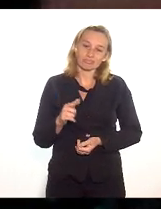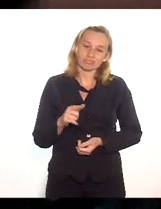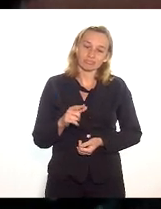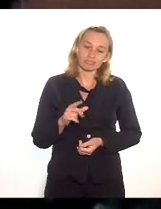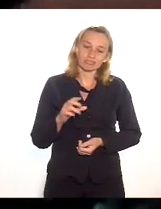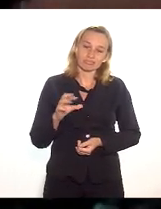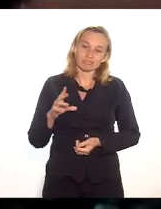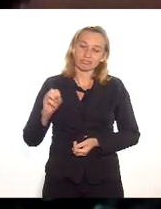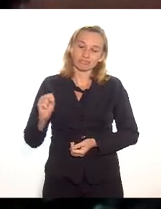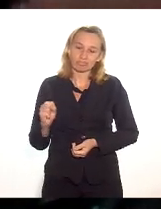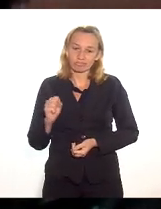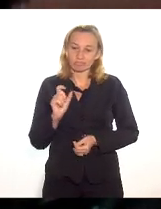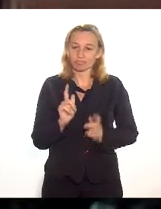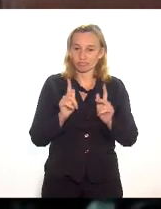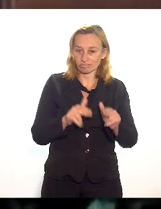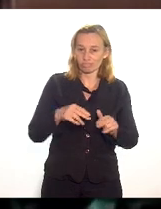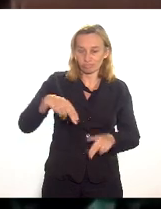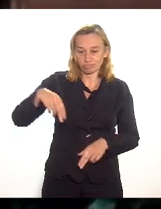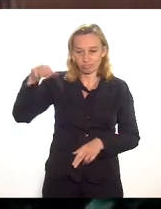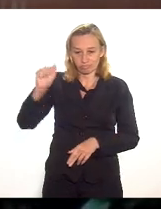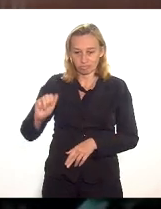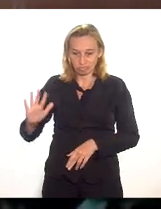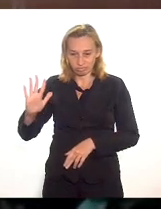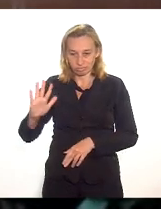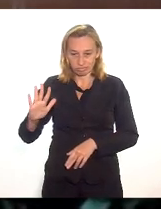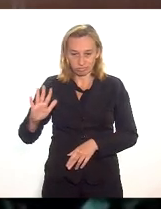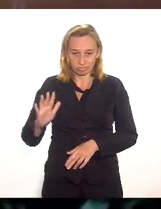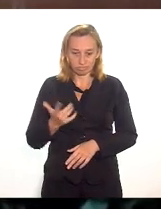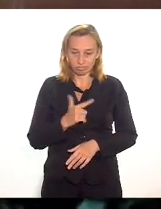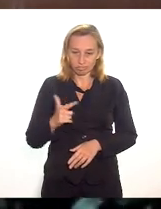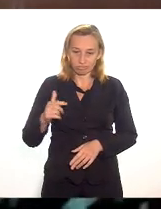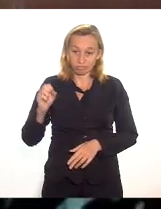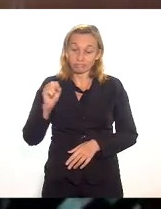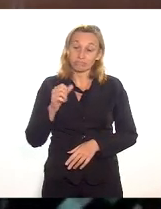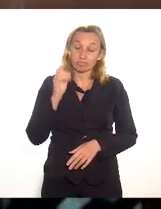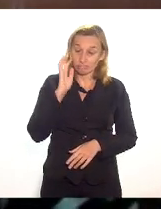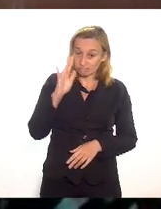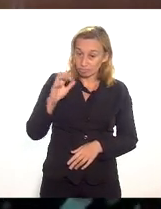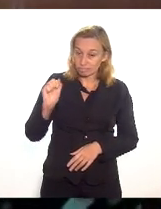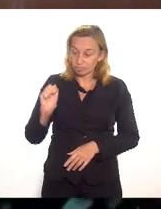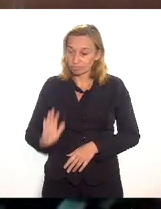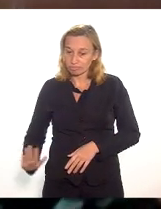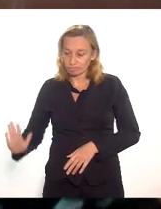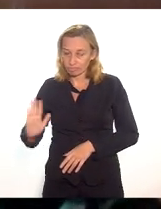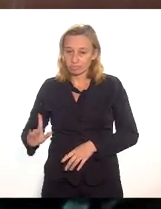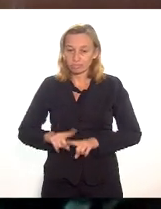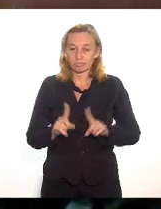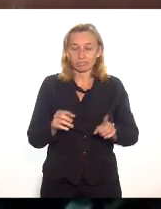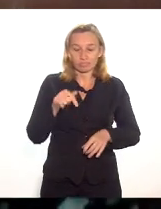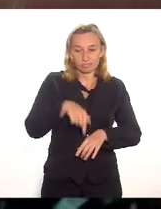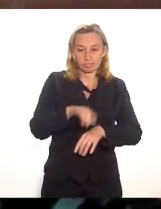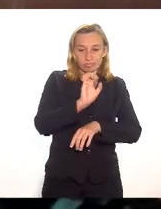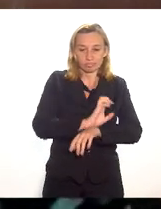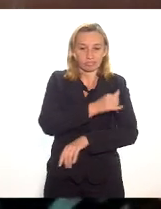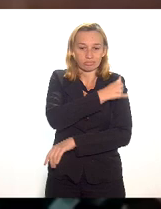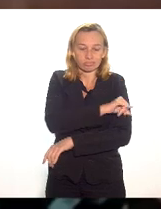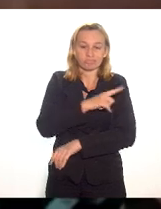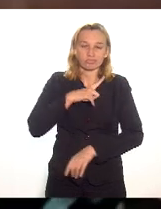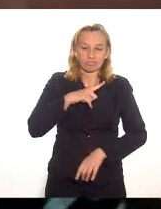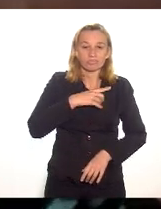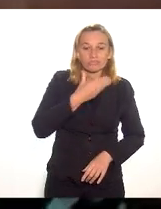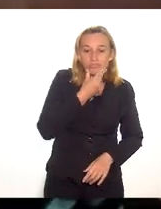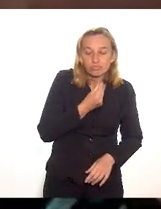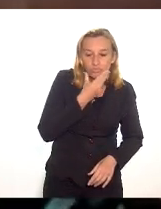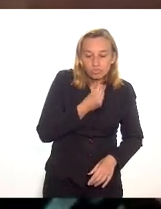Nordeste, né? Vamos sonhar com um consórcio Sudeste, mas aqui no Estado do Rio de Janeiro... Tem homem, tem mulher